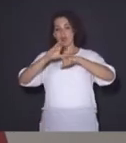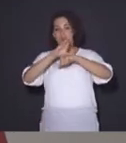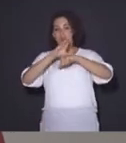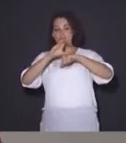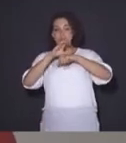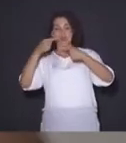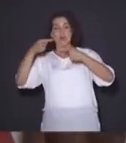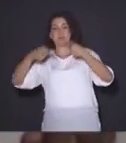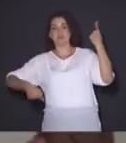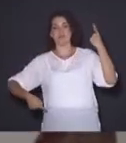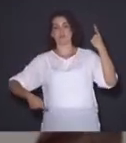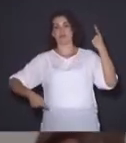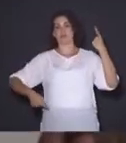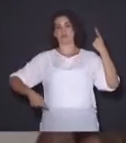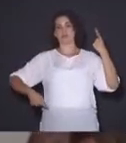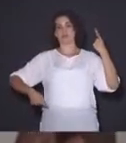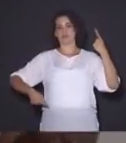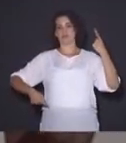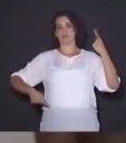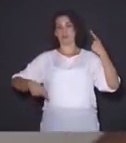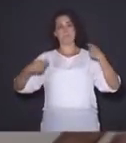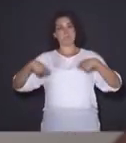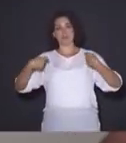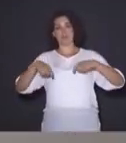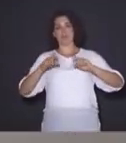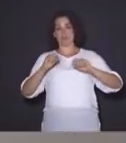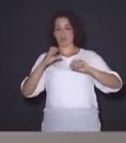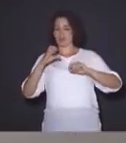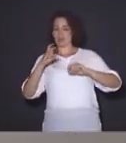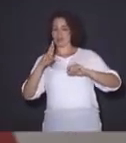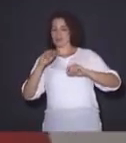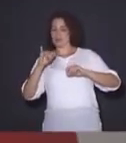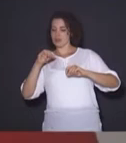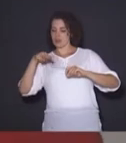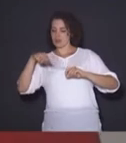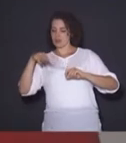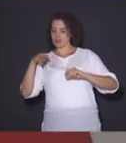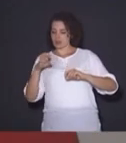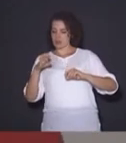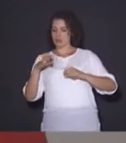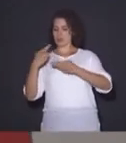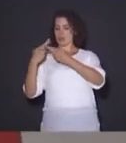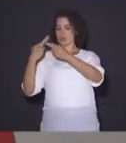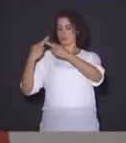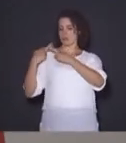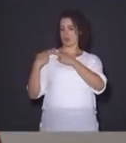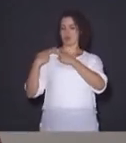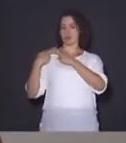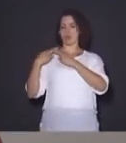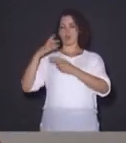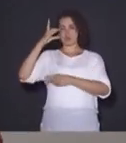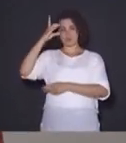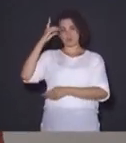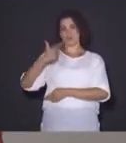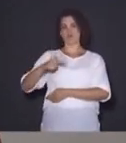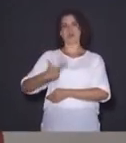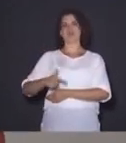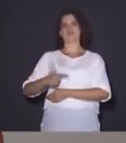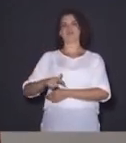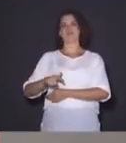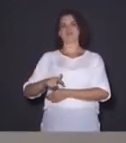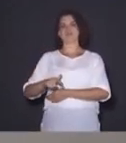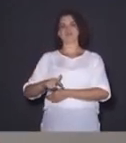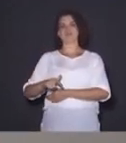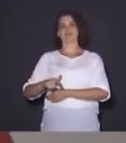que cometeu um crime de responsabilidade ela não cometeu crime de responsabilidade ela foi